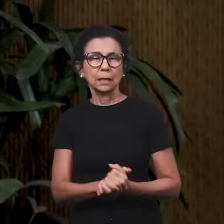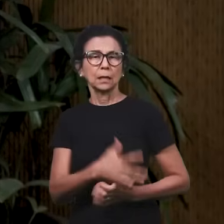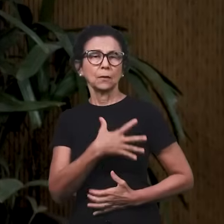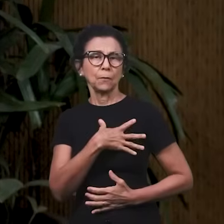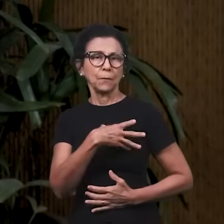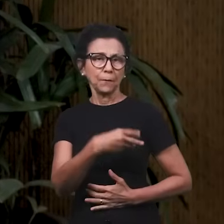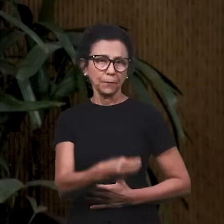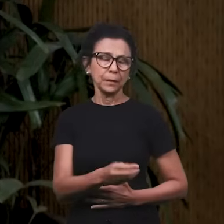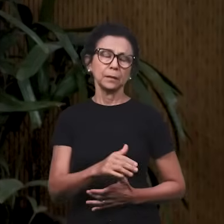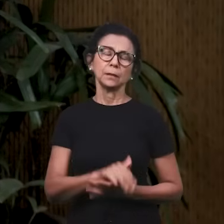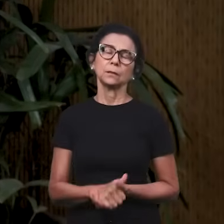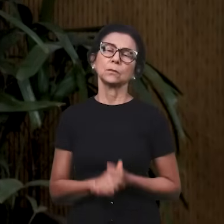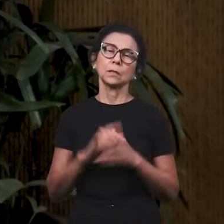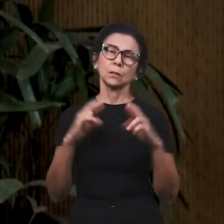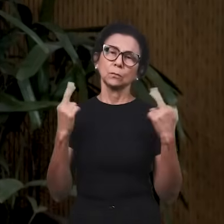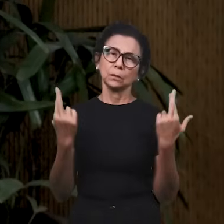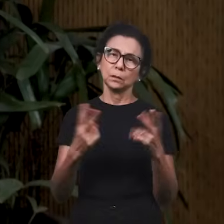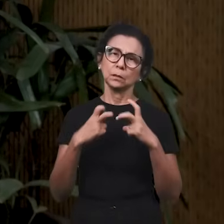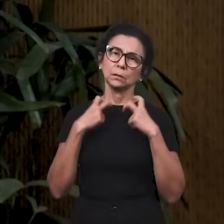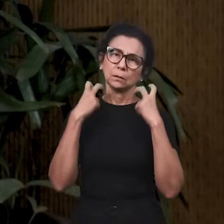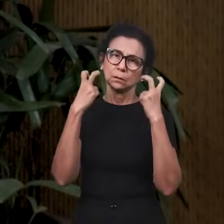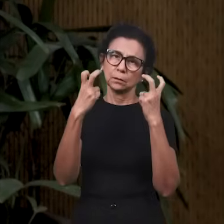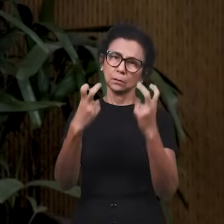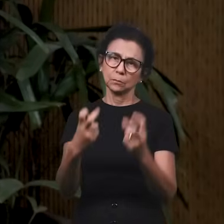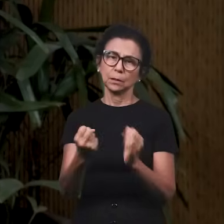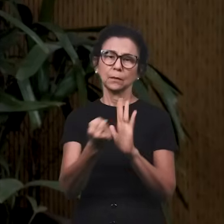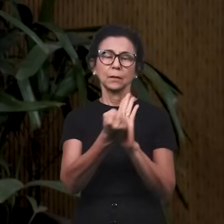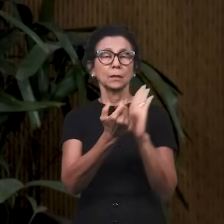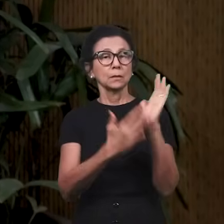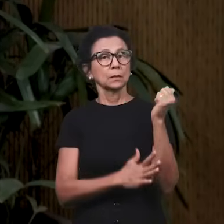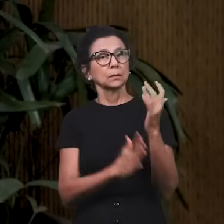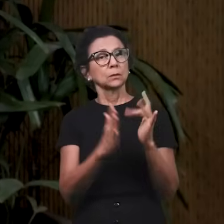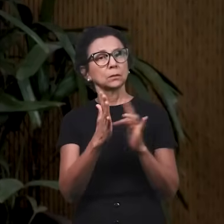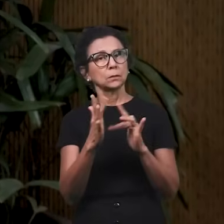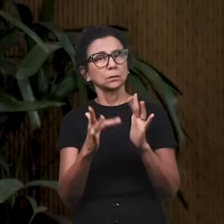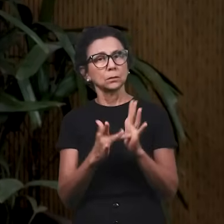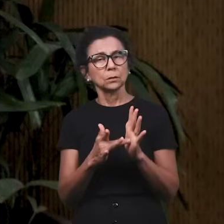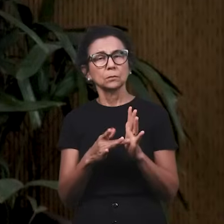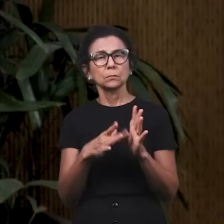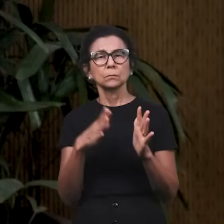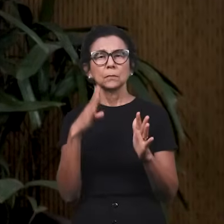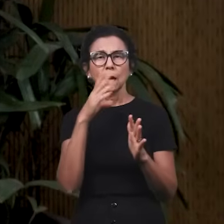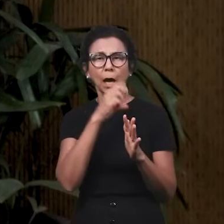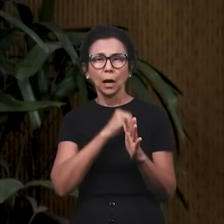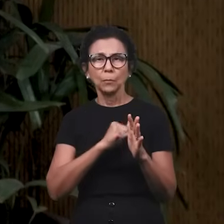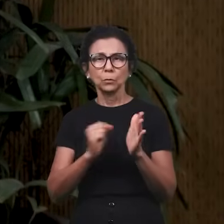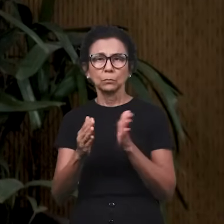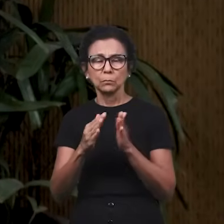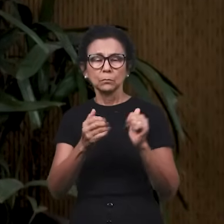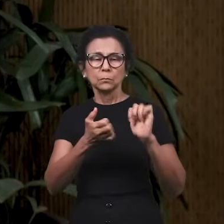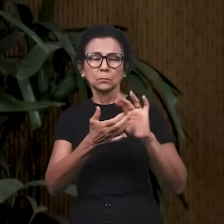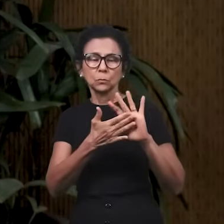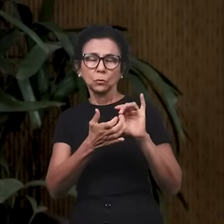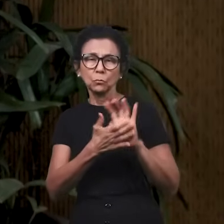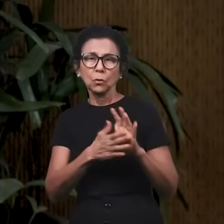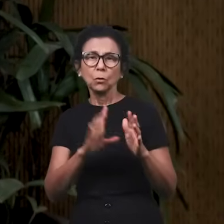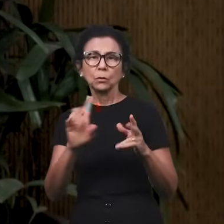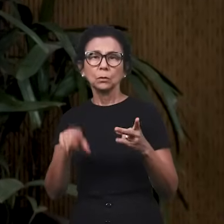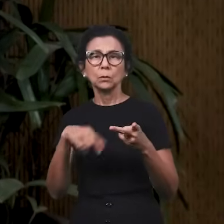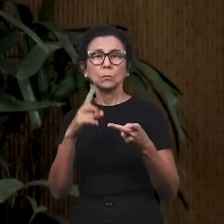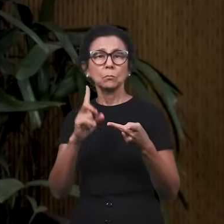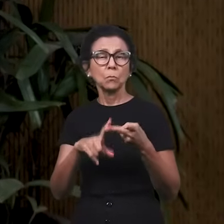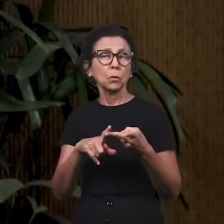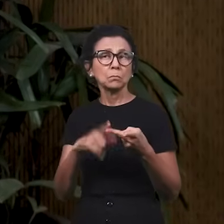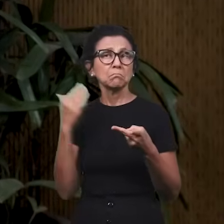toda a família reunida, fazendo o clamor pelo sangue de Jesus, um período curto de louvor, alguém